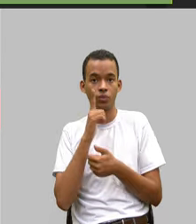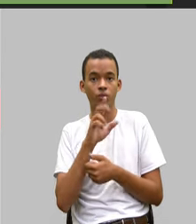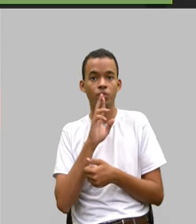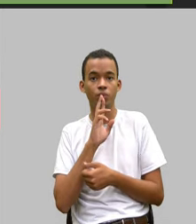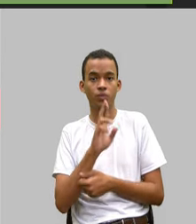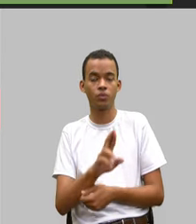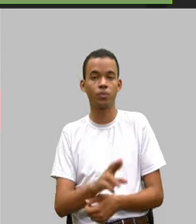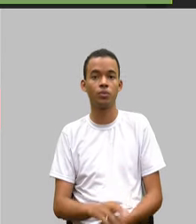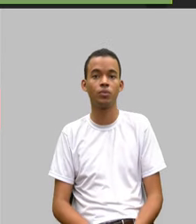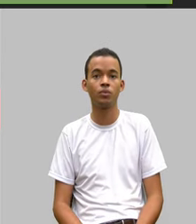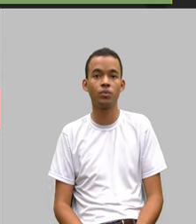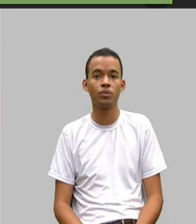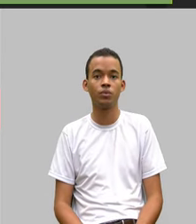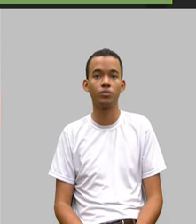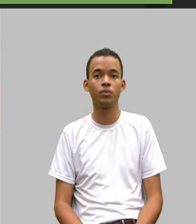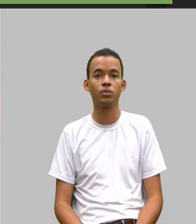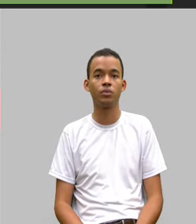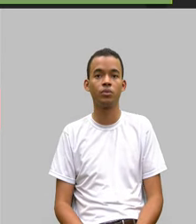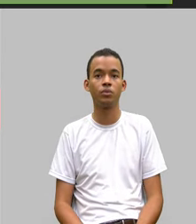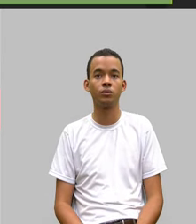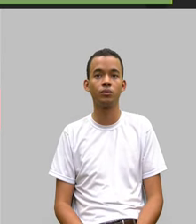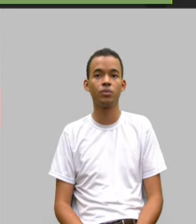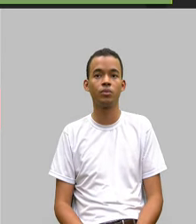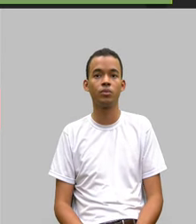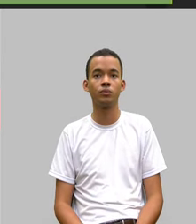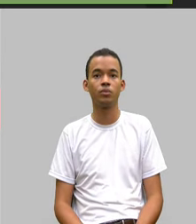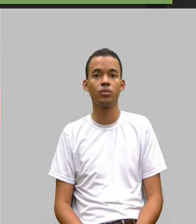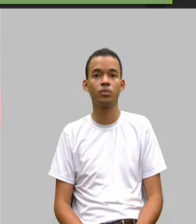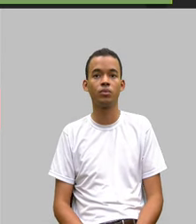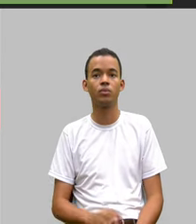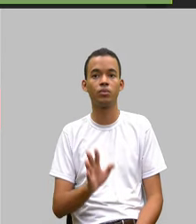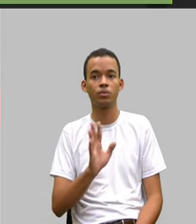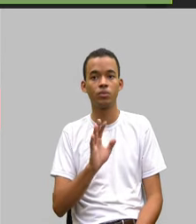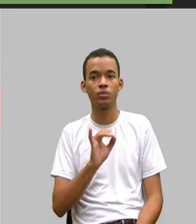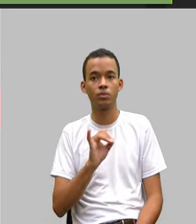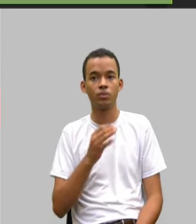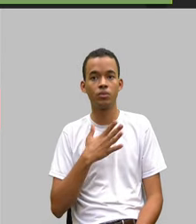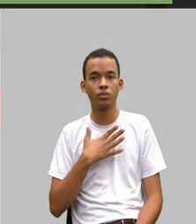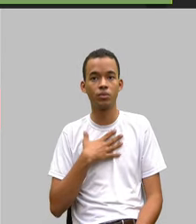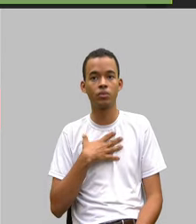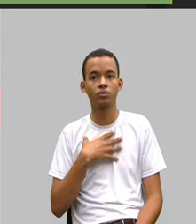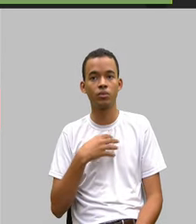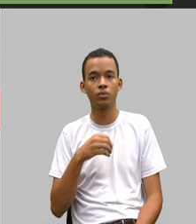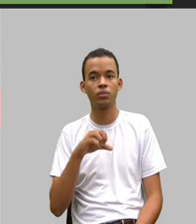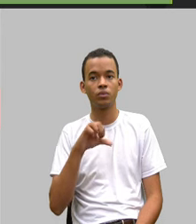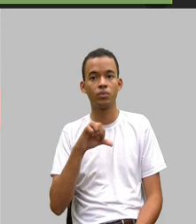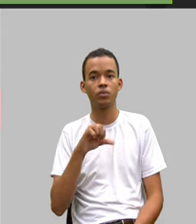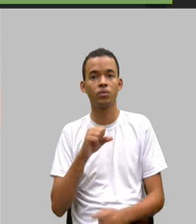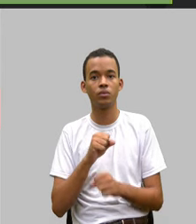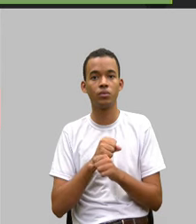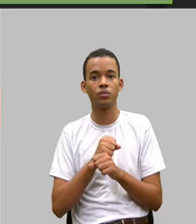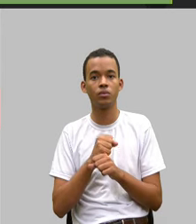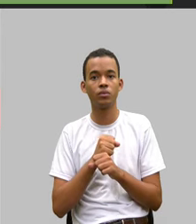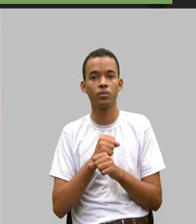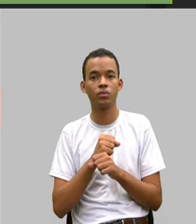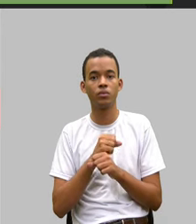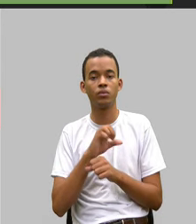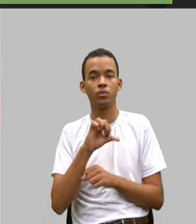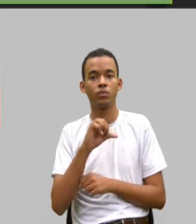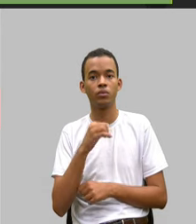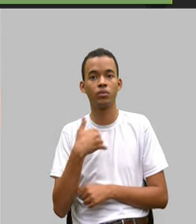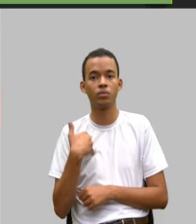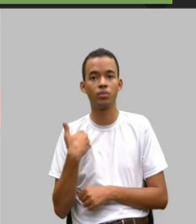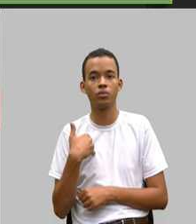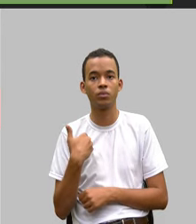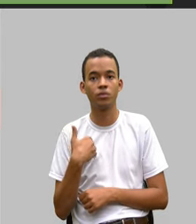autista Oi então o meu filho autista o Eno que tem 9 anos e também tem deficiência intelectual usa o óleo da canabis Há dois anos e desde então a nossa vida foi